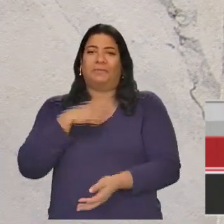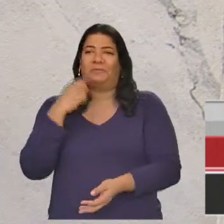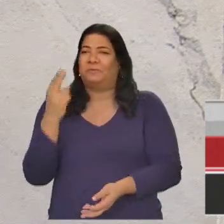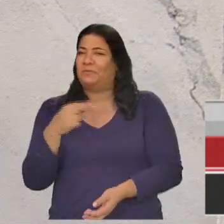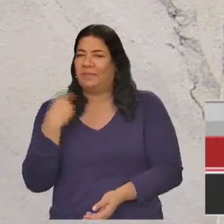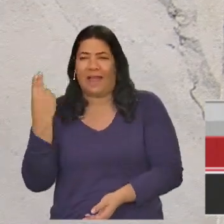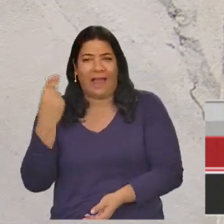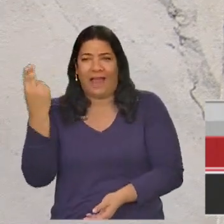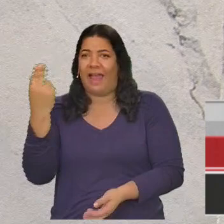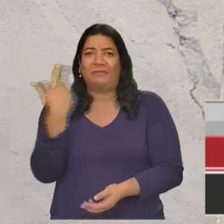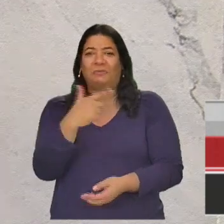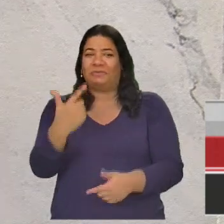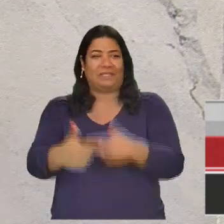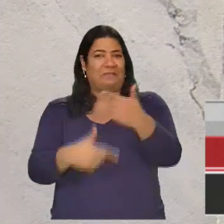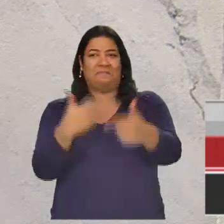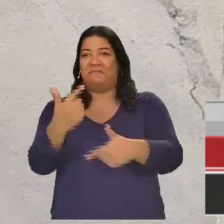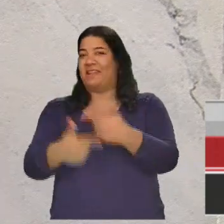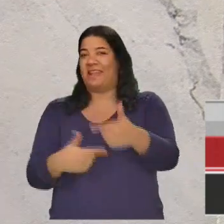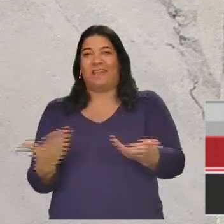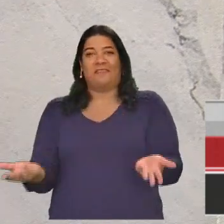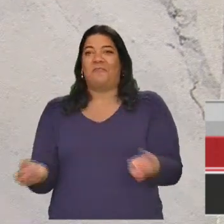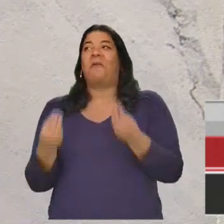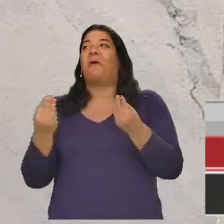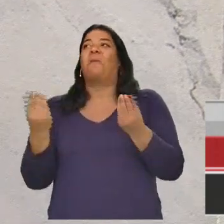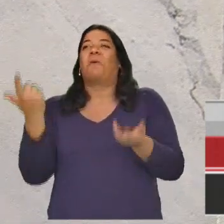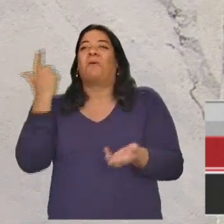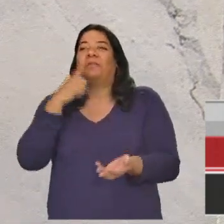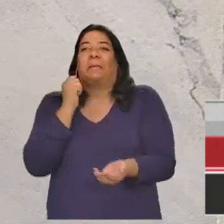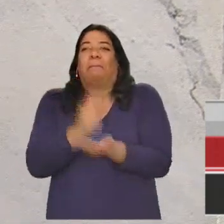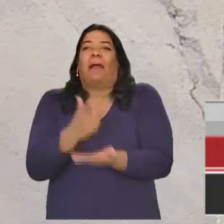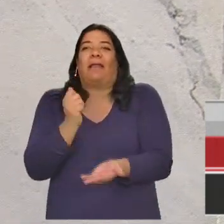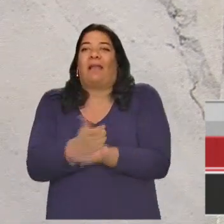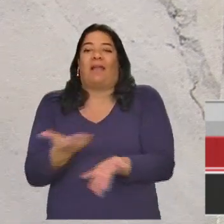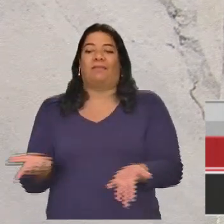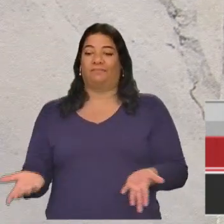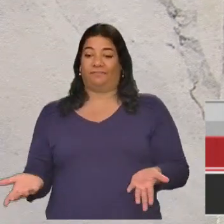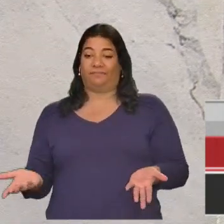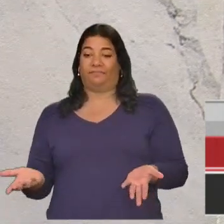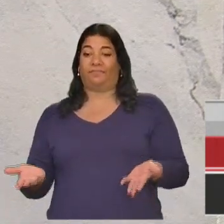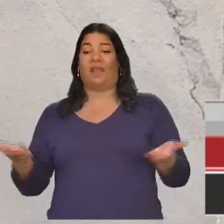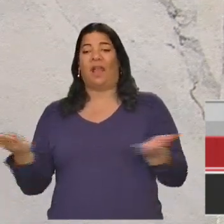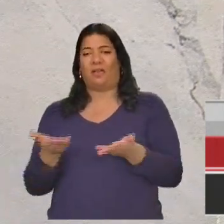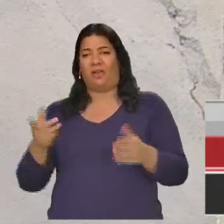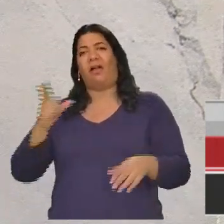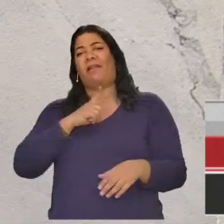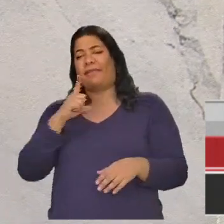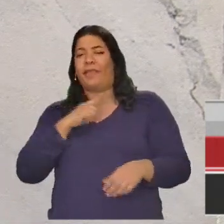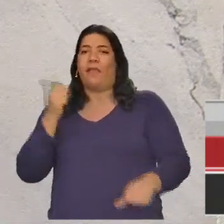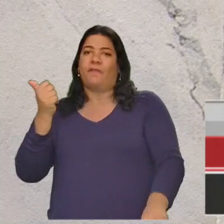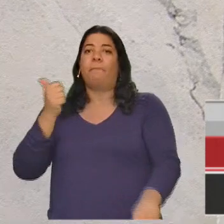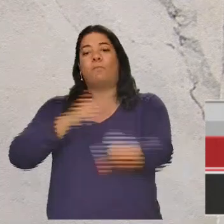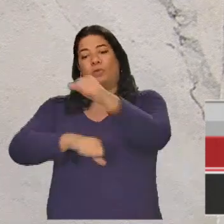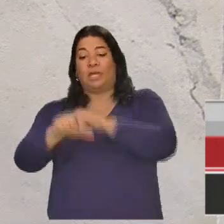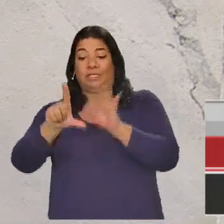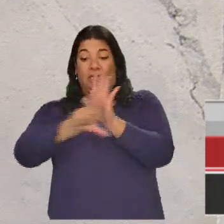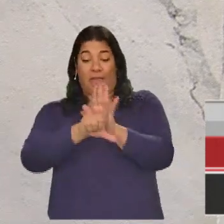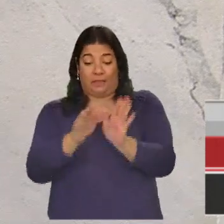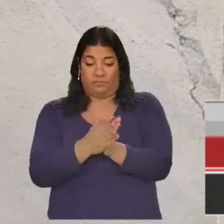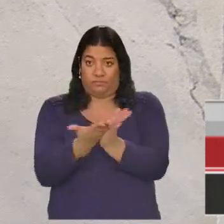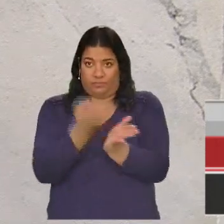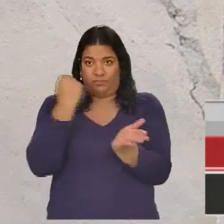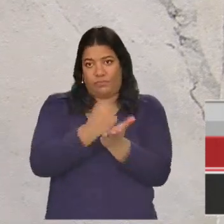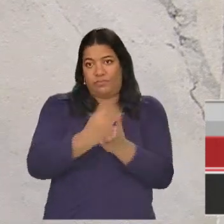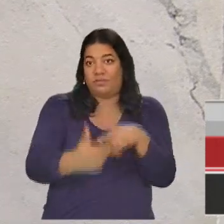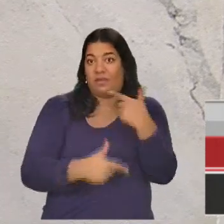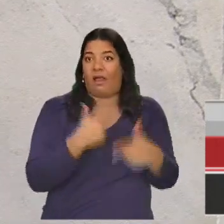emprego um tem emprego ninguém consegue mais né agora teve reforma trabalhista do temer conta também os trabalhadores